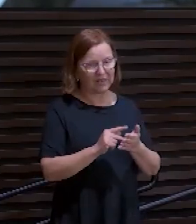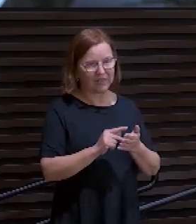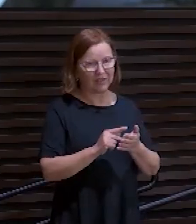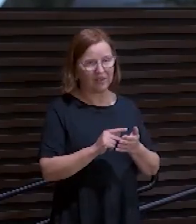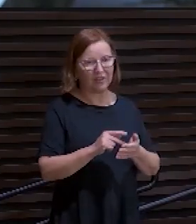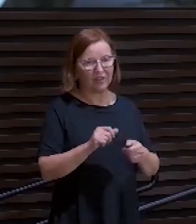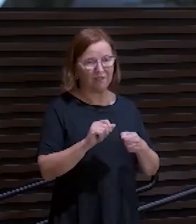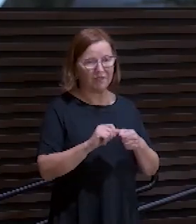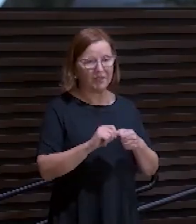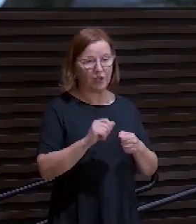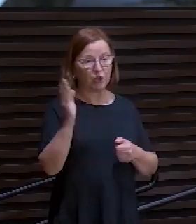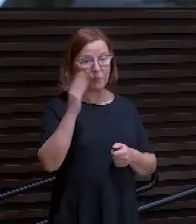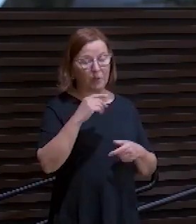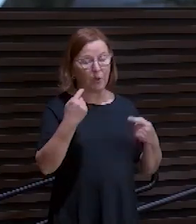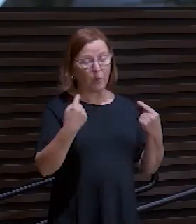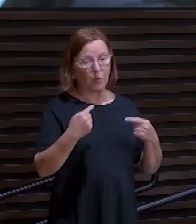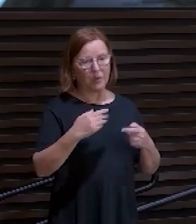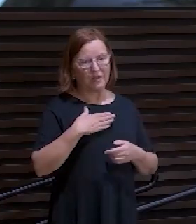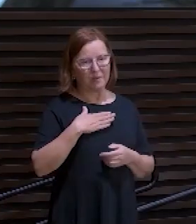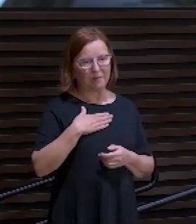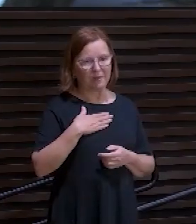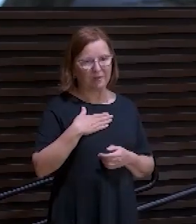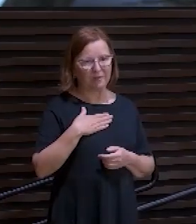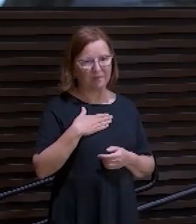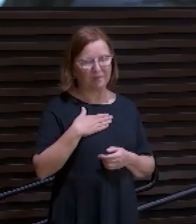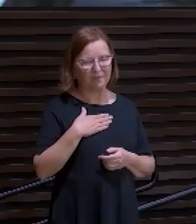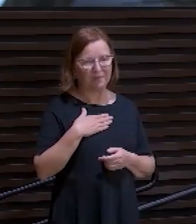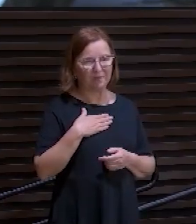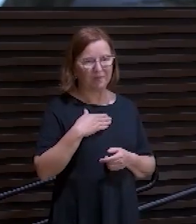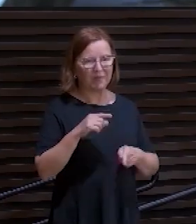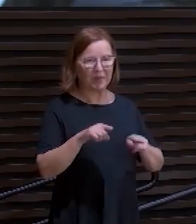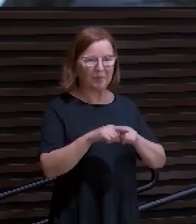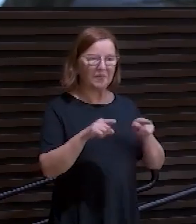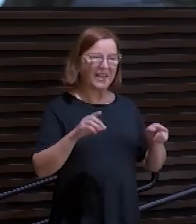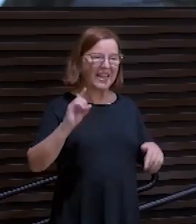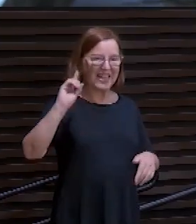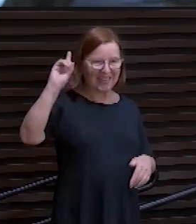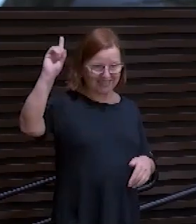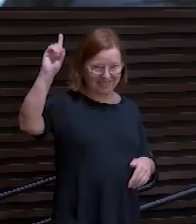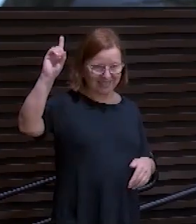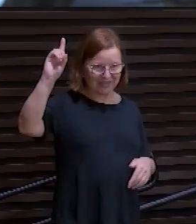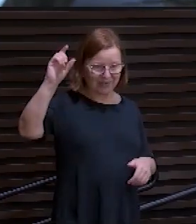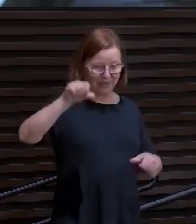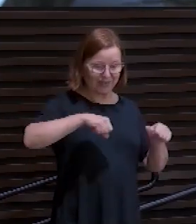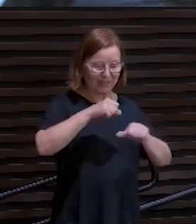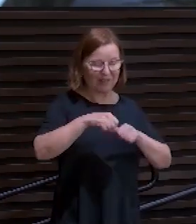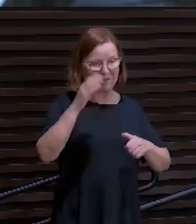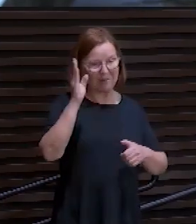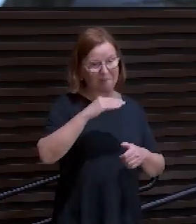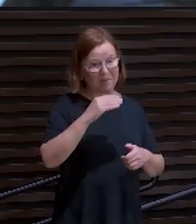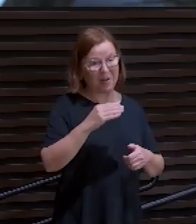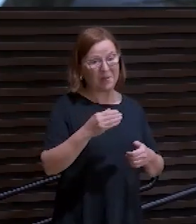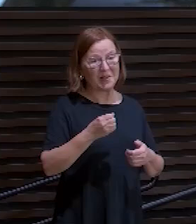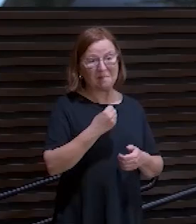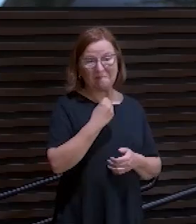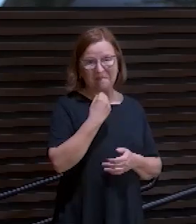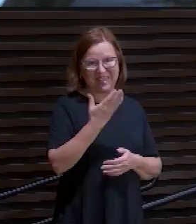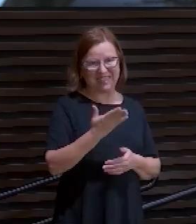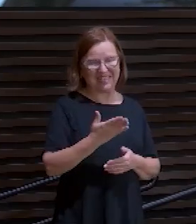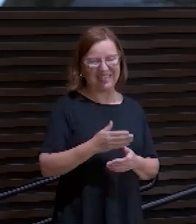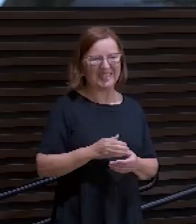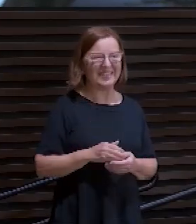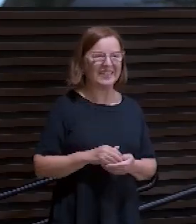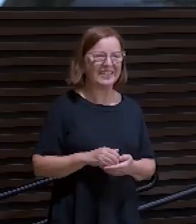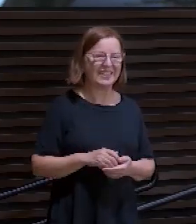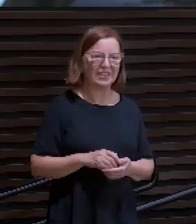porém Deus o tornou. Deus toma o mal e torna em bem. Não é bem isso que o